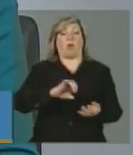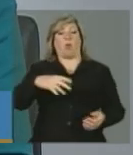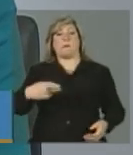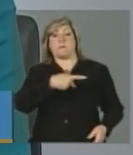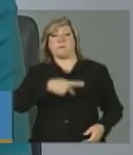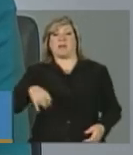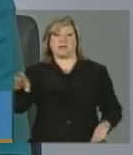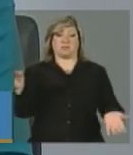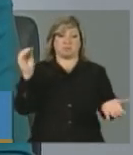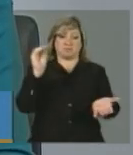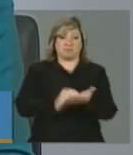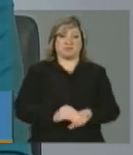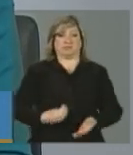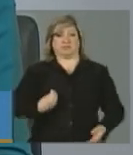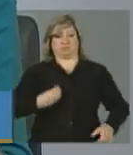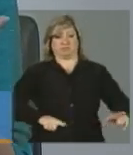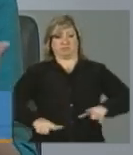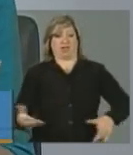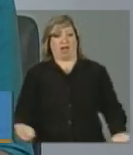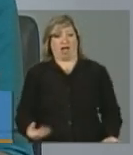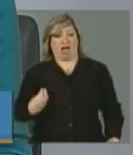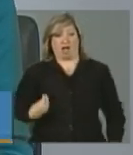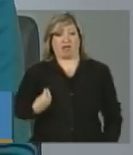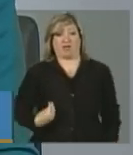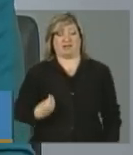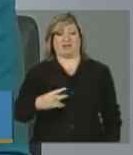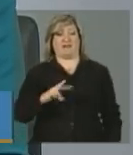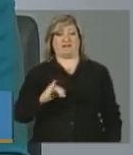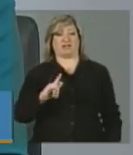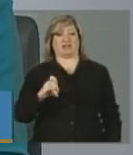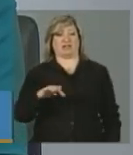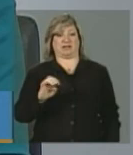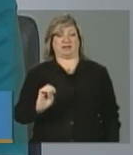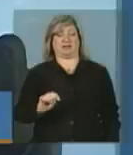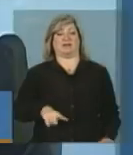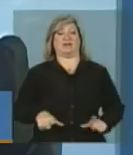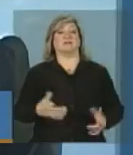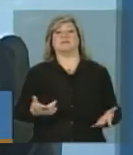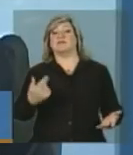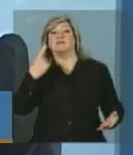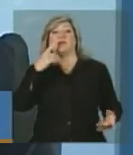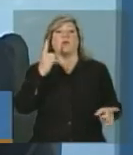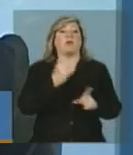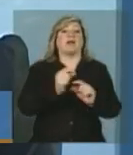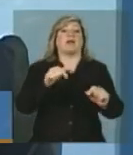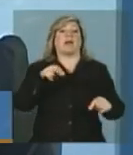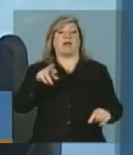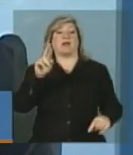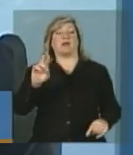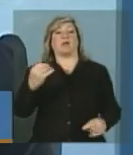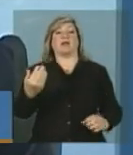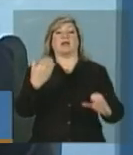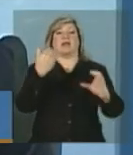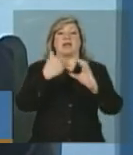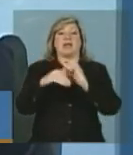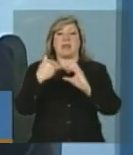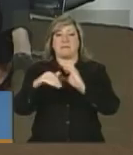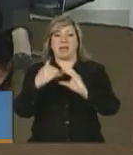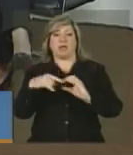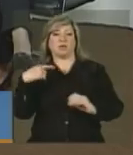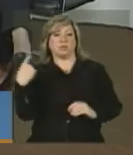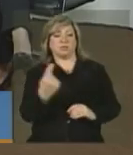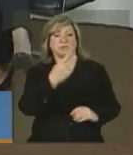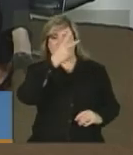com um mandato vigente, também não temos como identificar quem seria o responsável, ou e-mails das pessoas